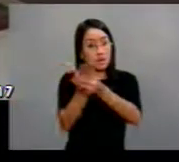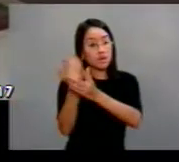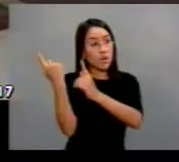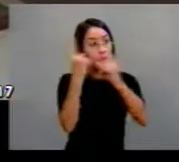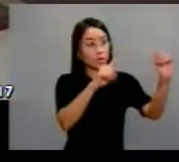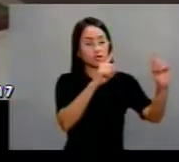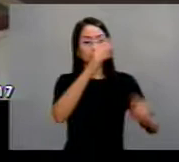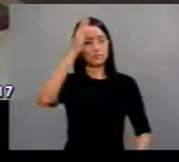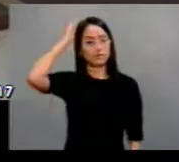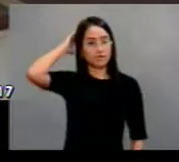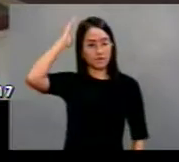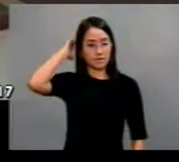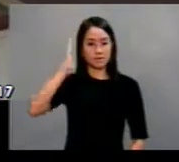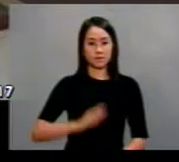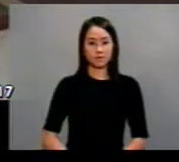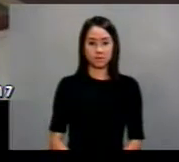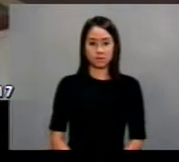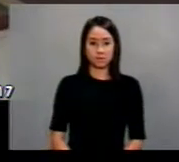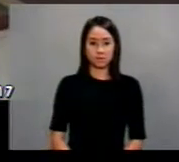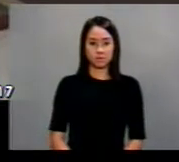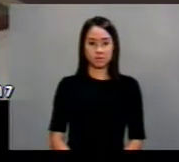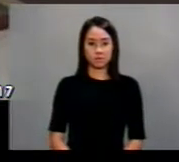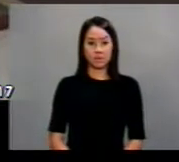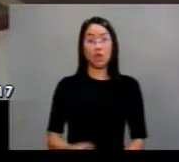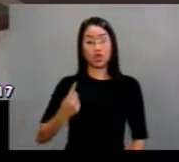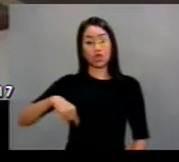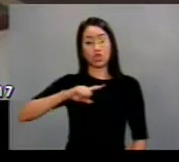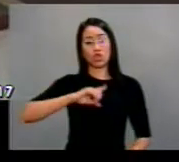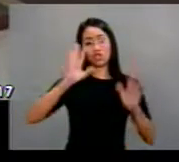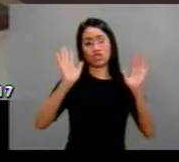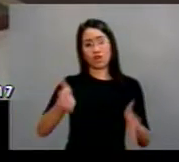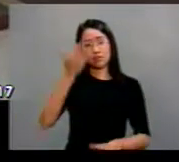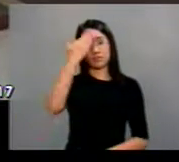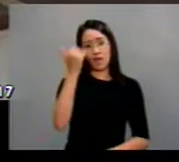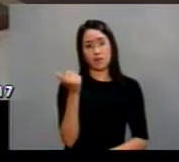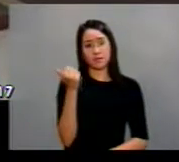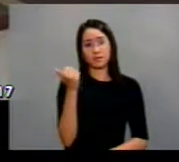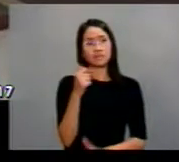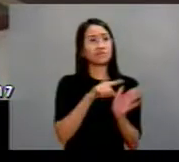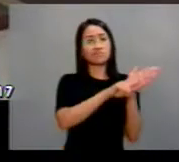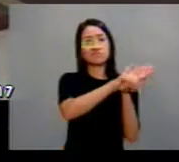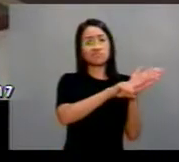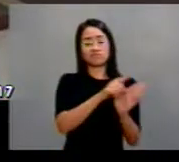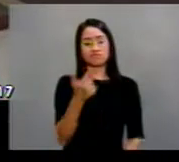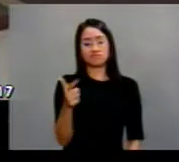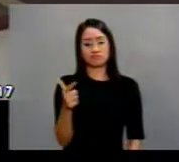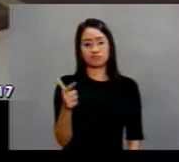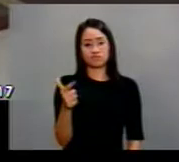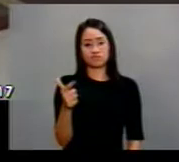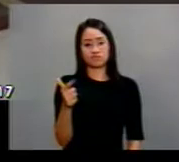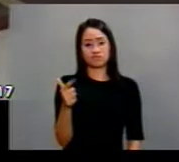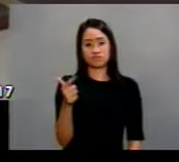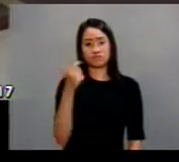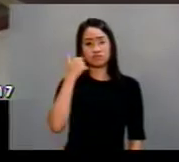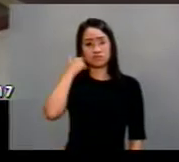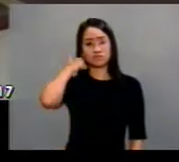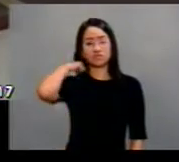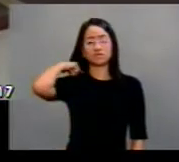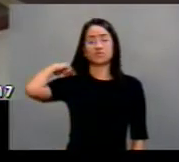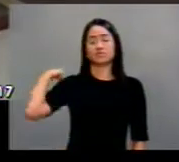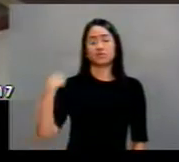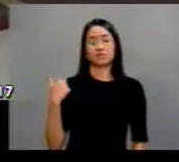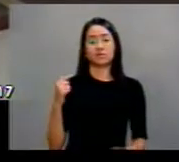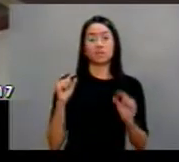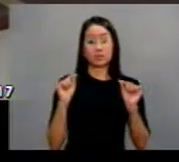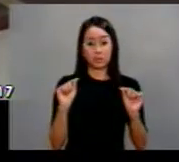Né? E aí, nós já sabemos qual será o capítulo. O próximo capítulo da novela.